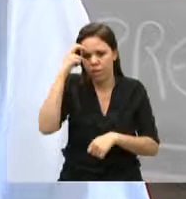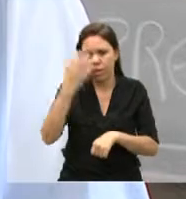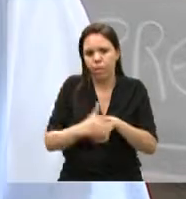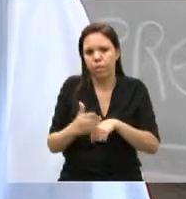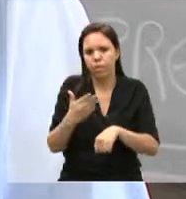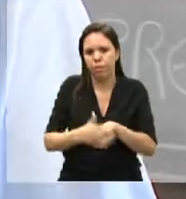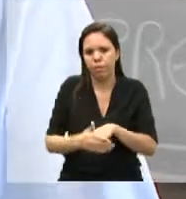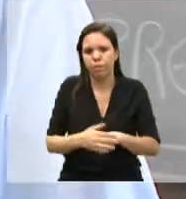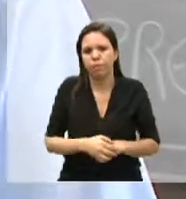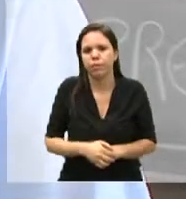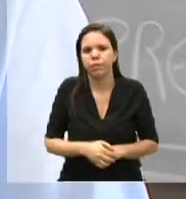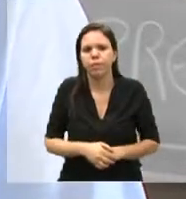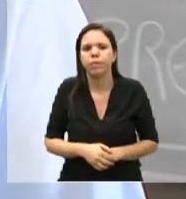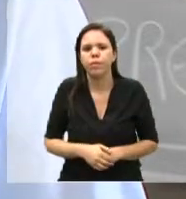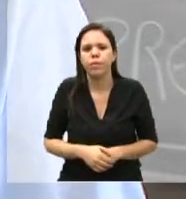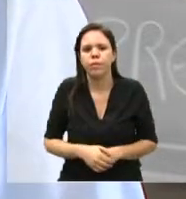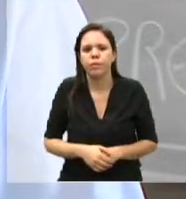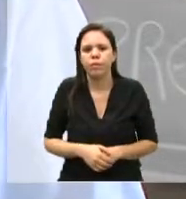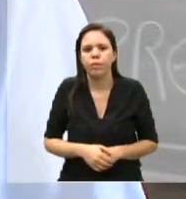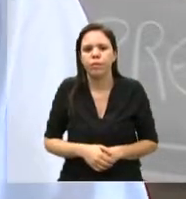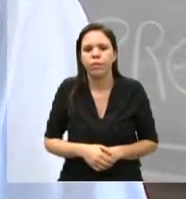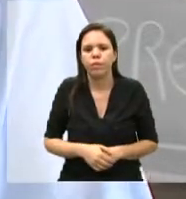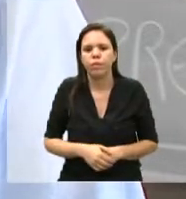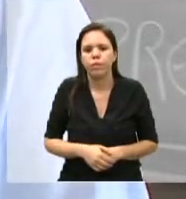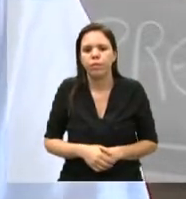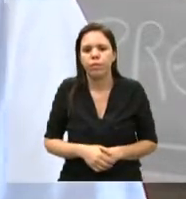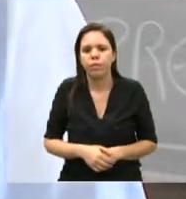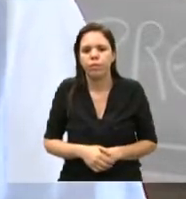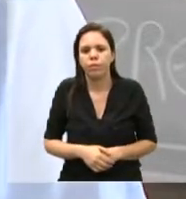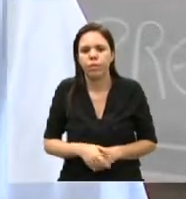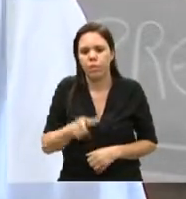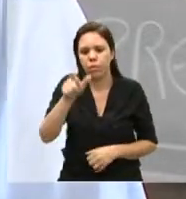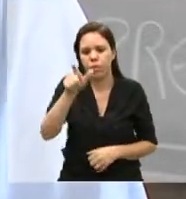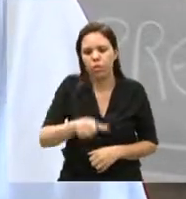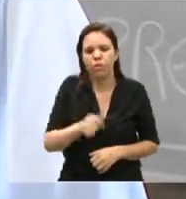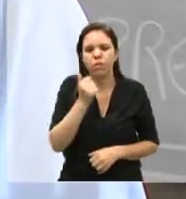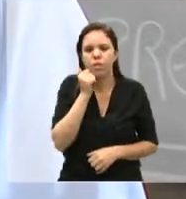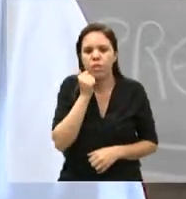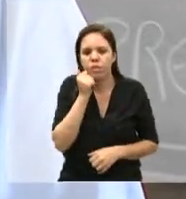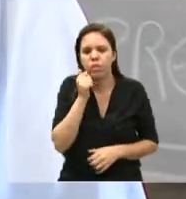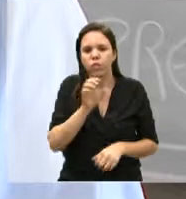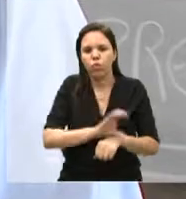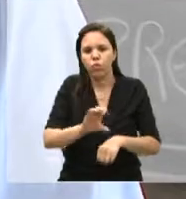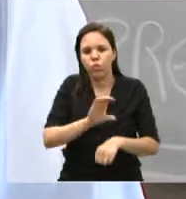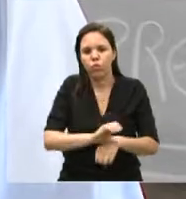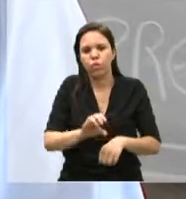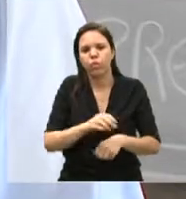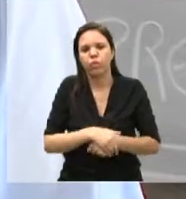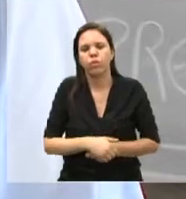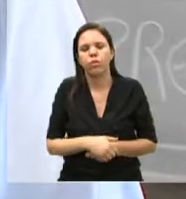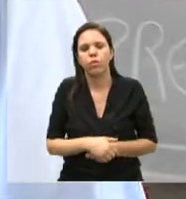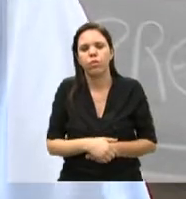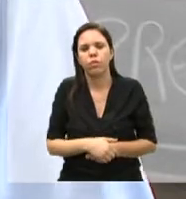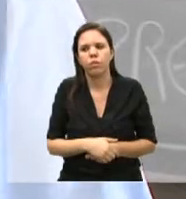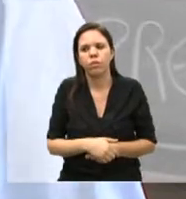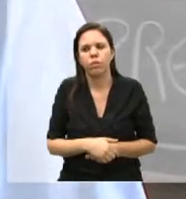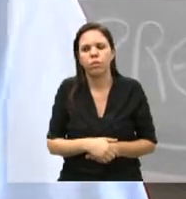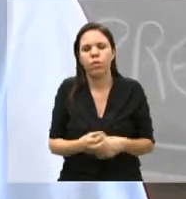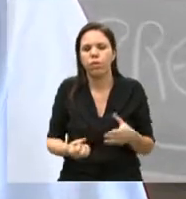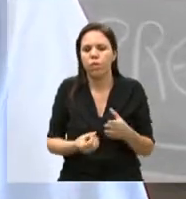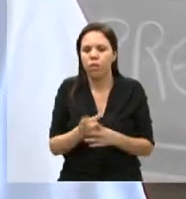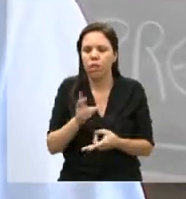né? Os cientistas, muitos dos cientistas, né, que fazem o nosso curso, acabam criando